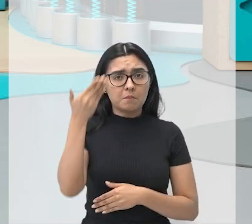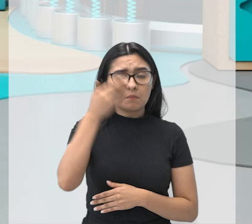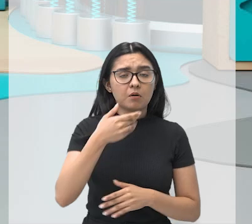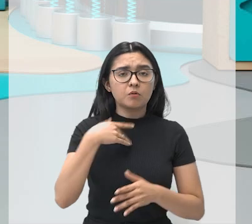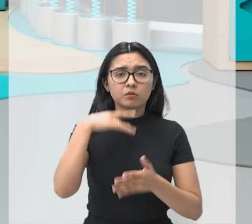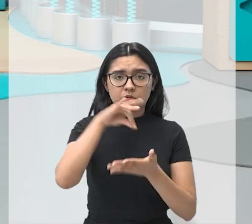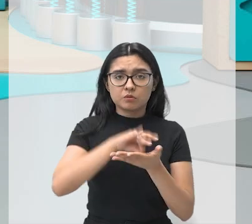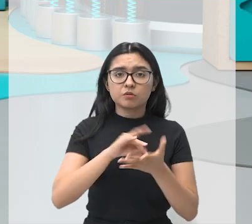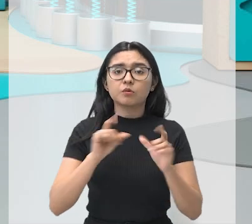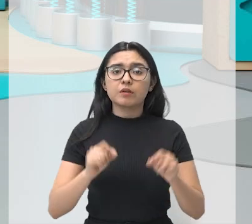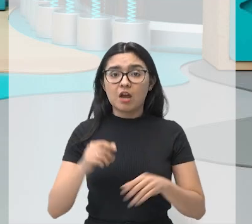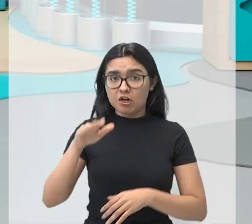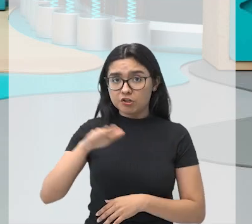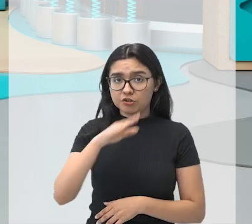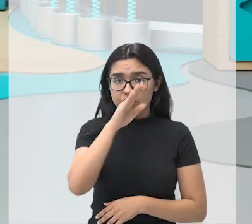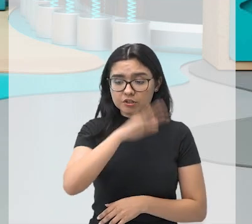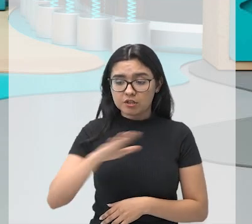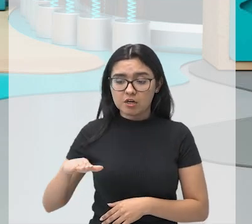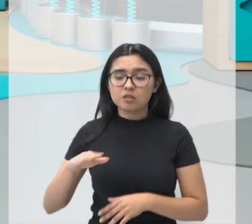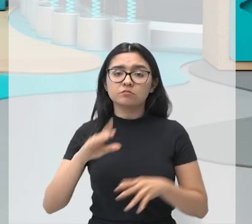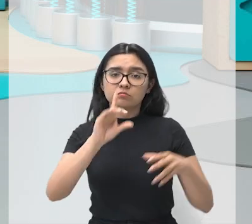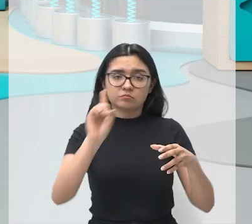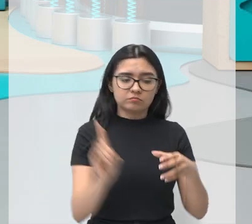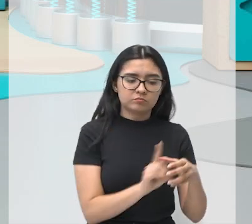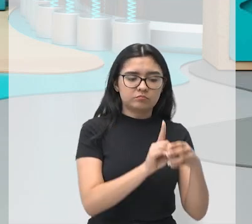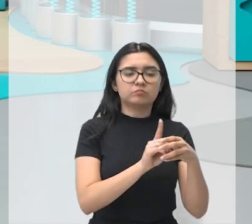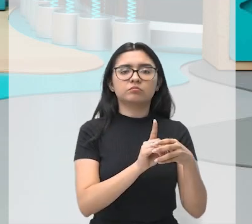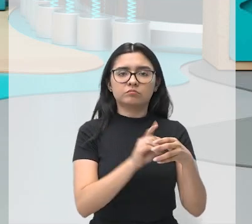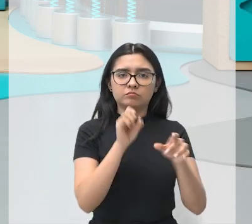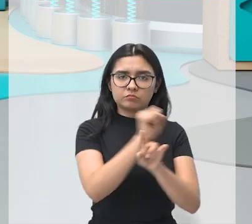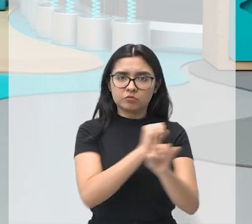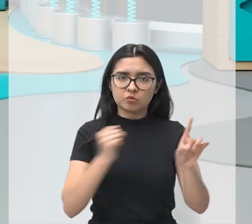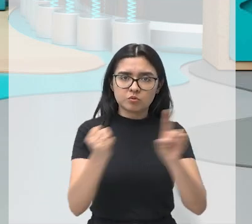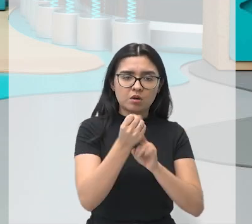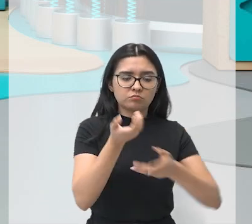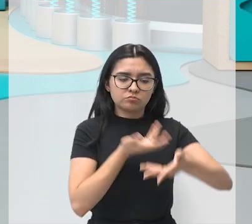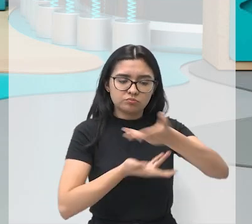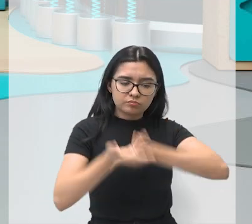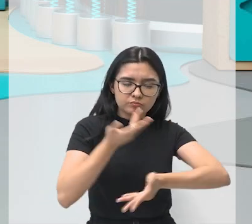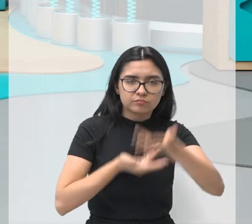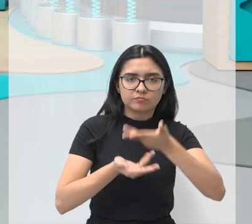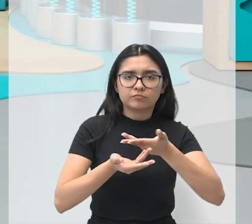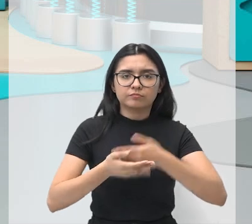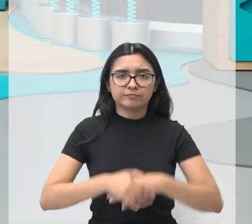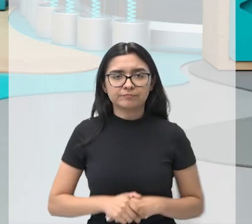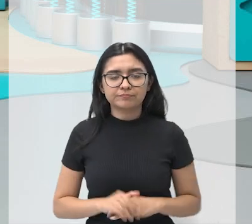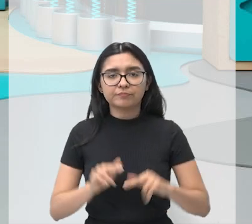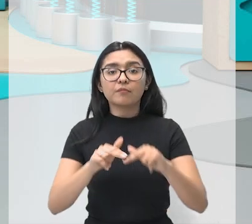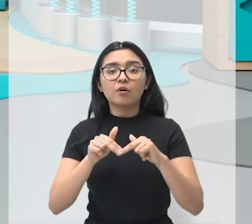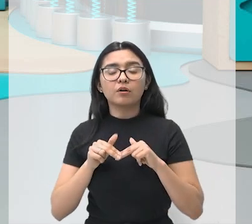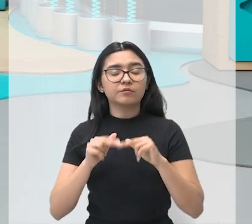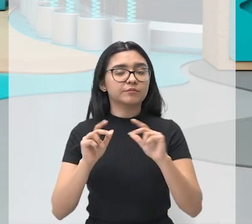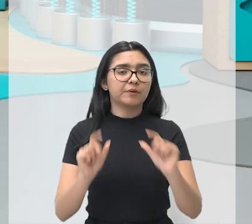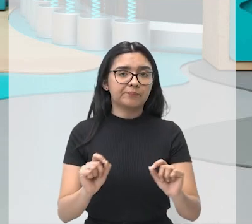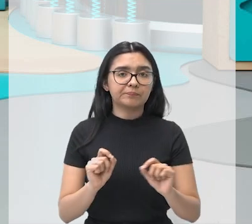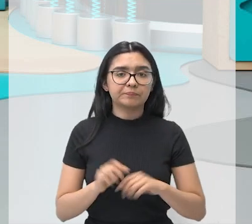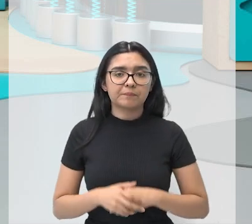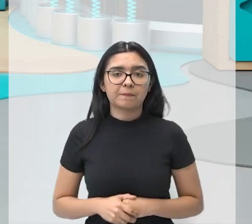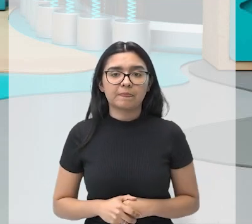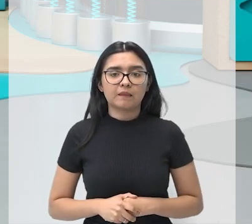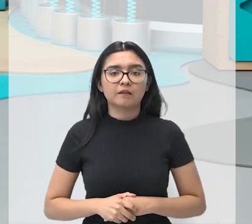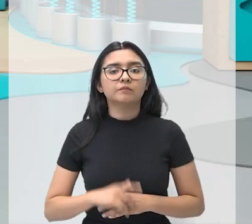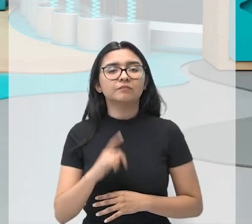de integração das crianças em uma experiência social, ok? Isso porque